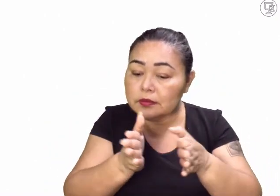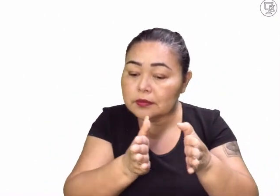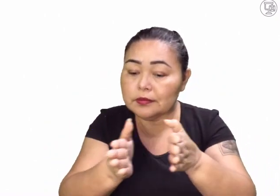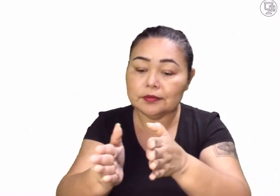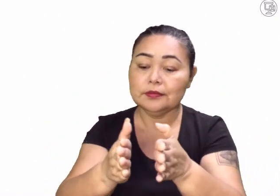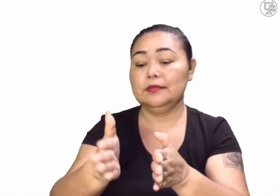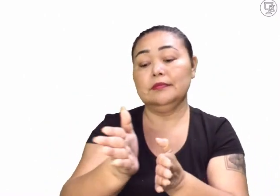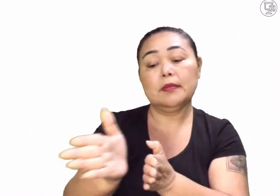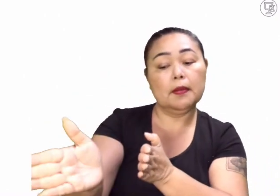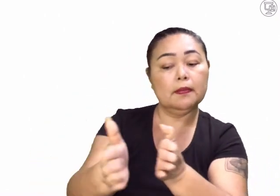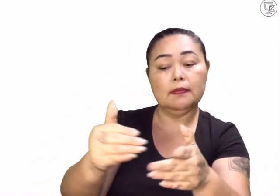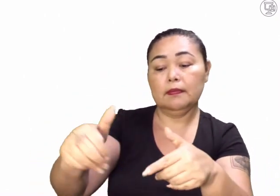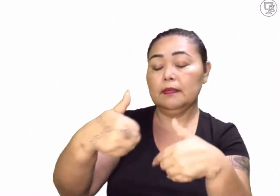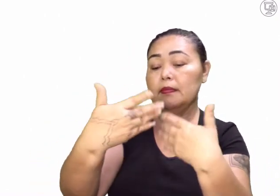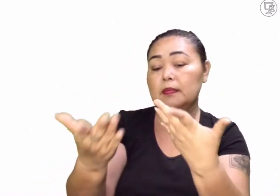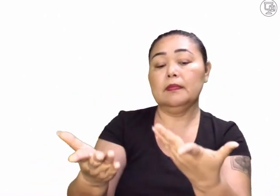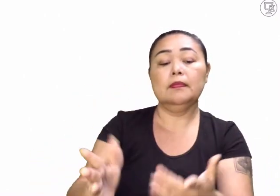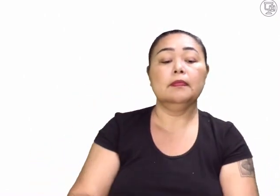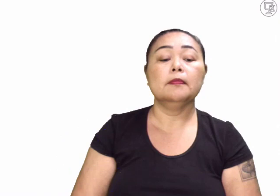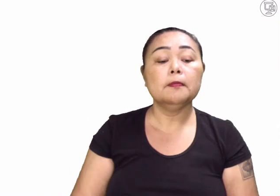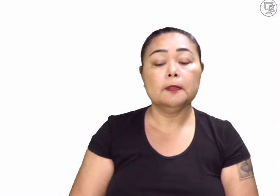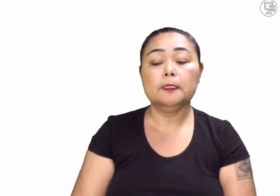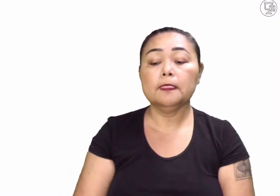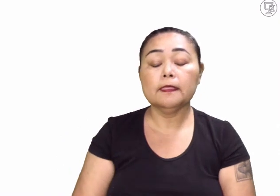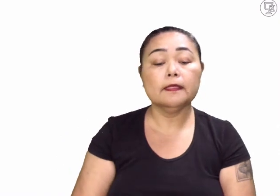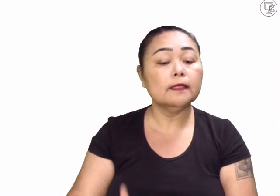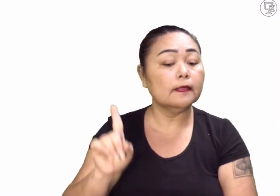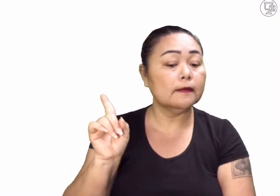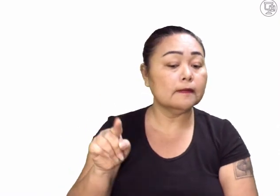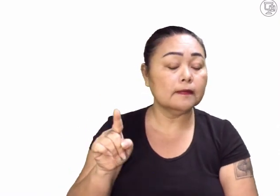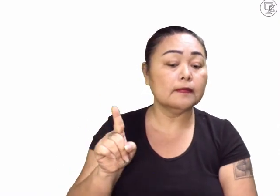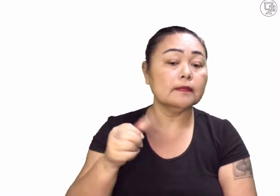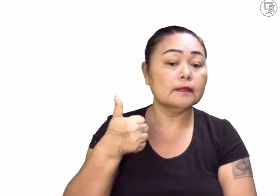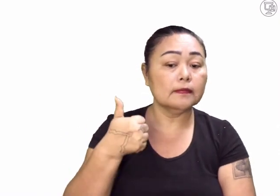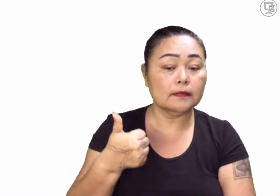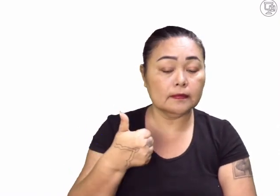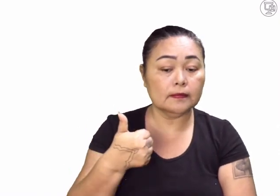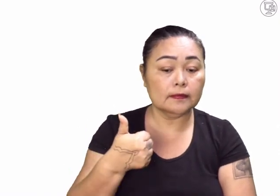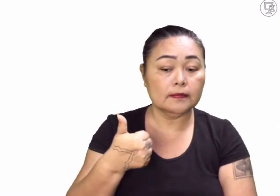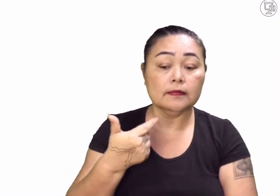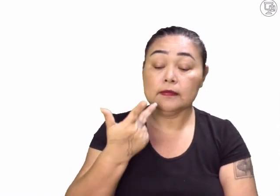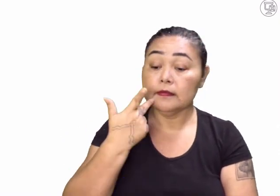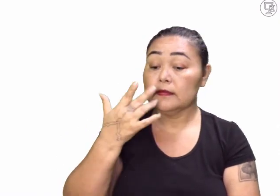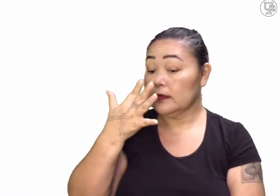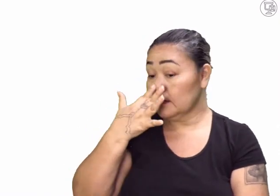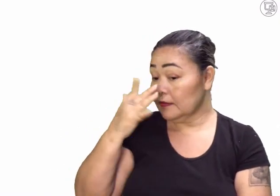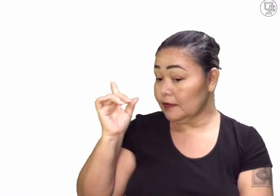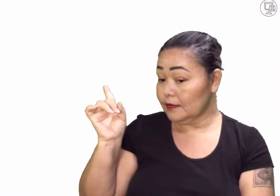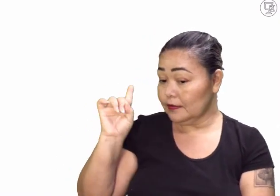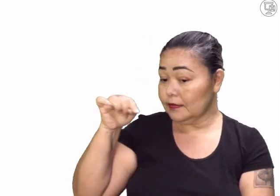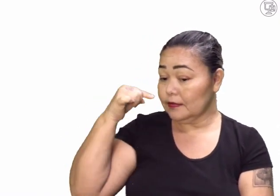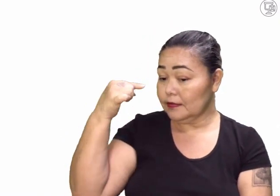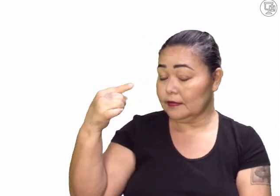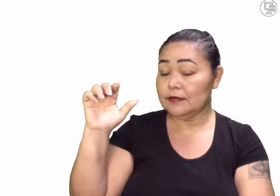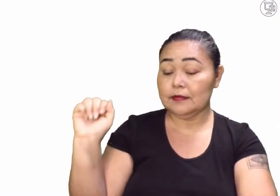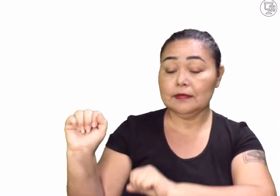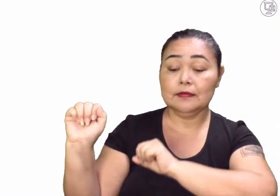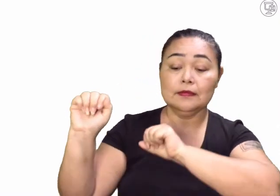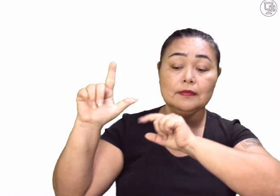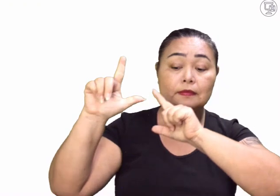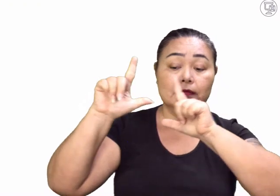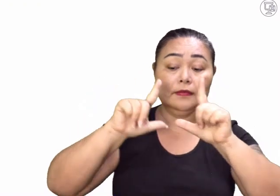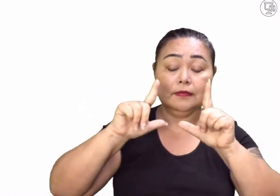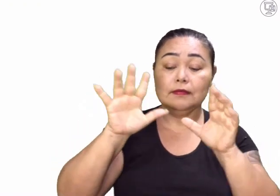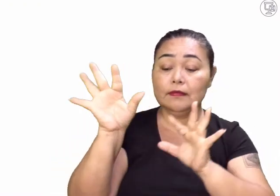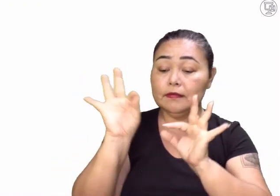assim sucessivamente e seus afluentes. Exato. Beleza? E a gente vai observar, né, nos próximos slides toda essa questão